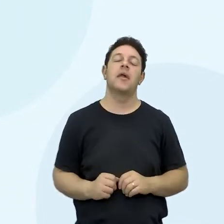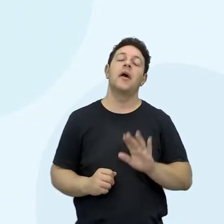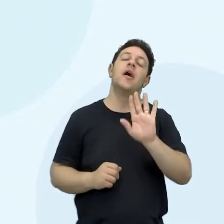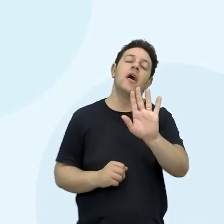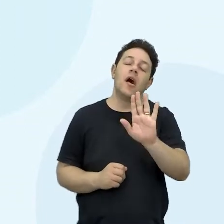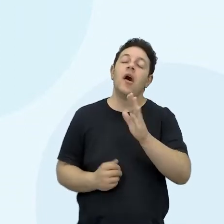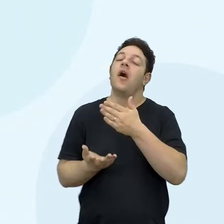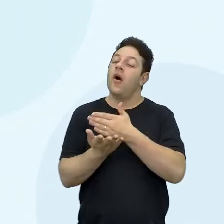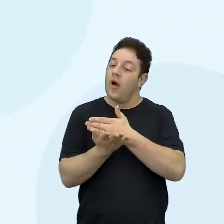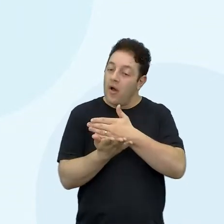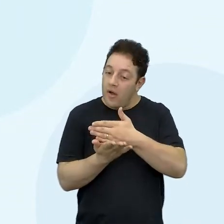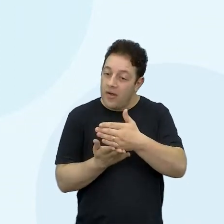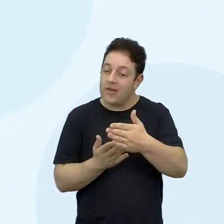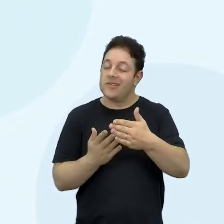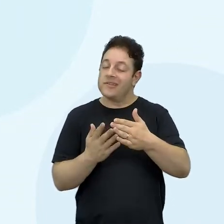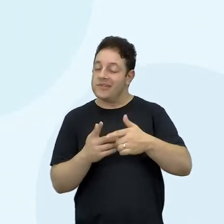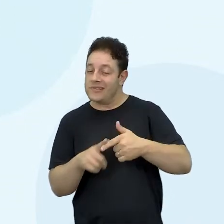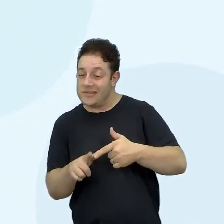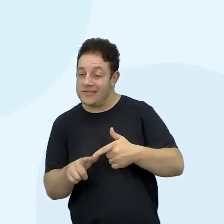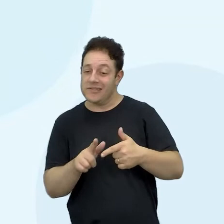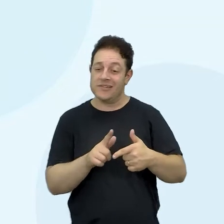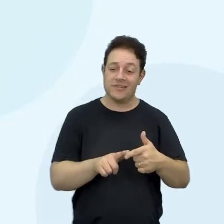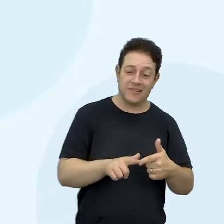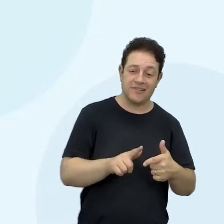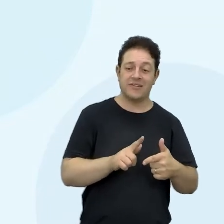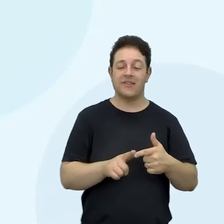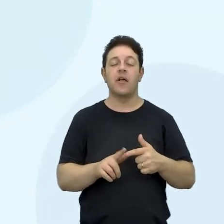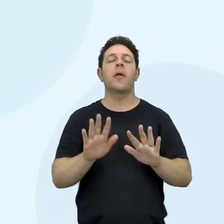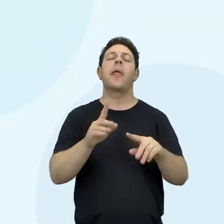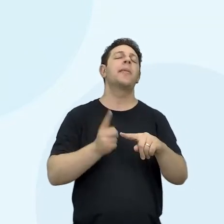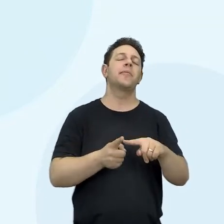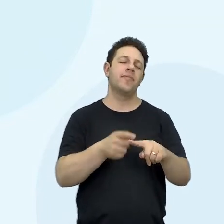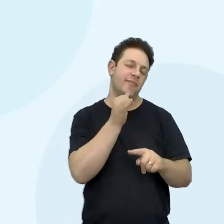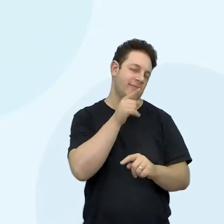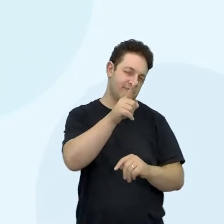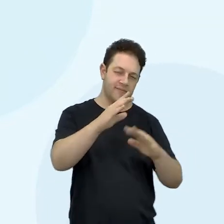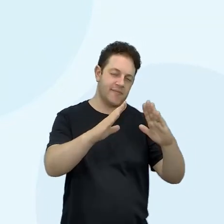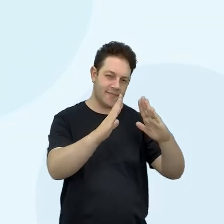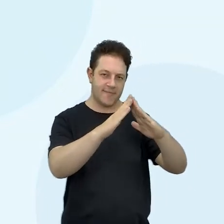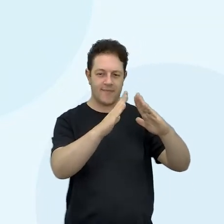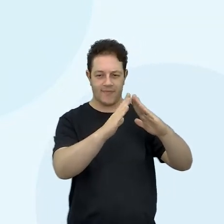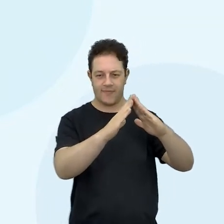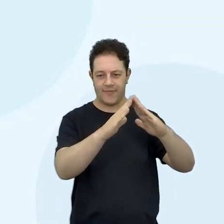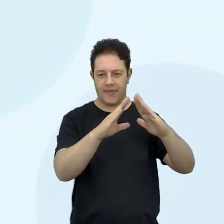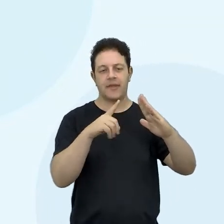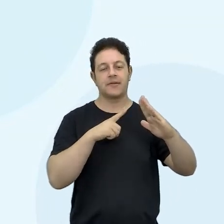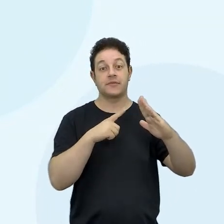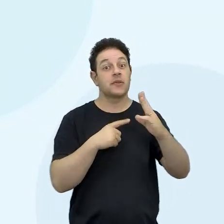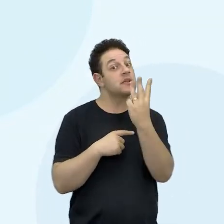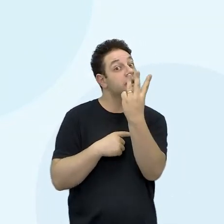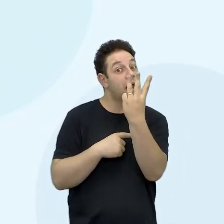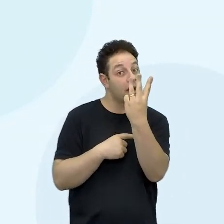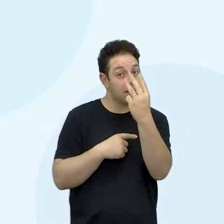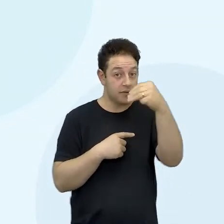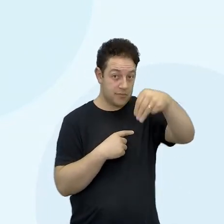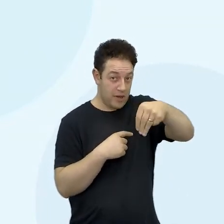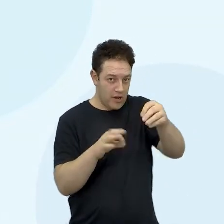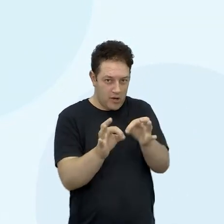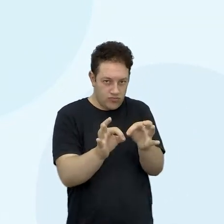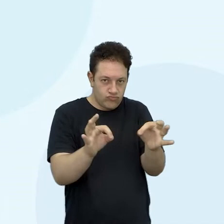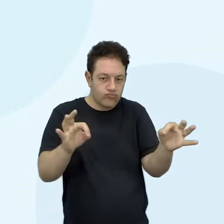é que começam os nossos problemas. Porque se eu tenho uma casa aí, por exemplo, de 3 metros...